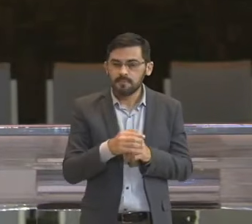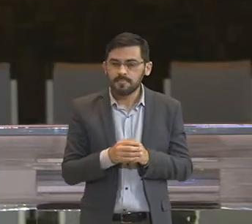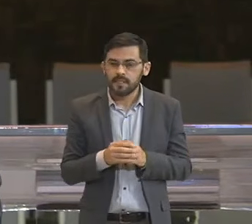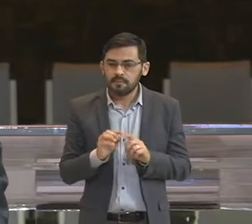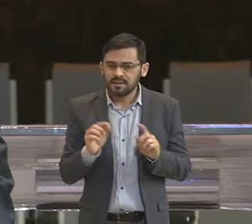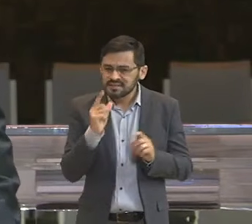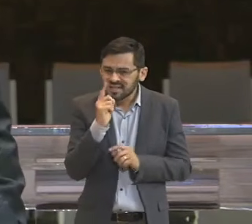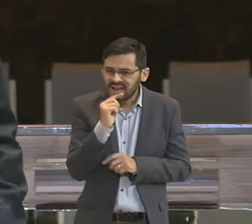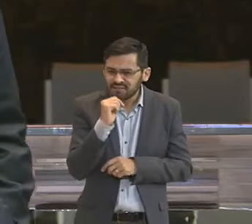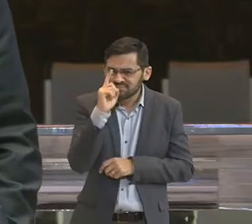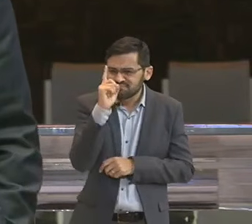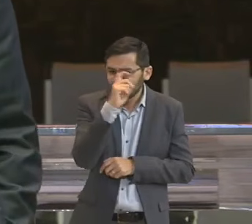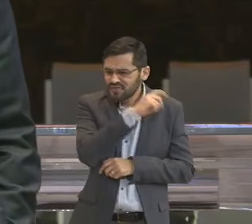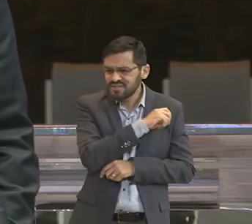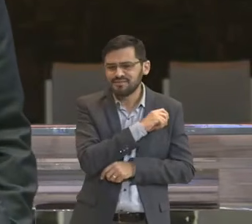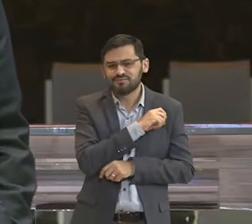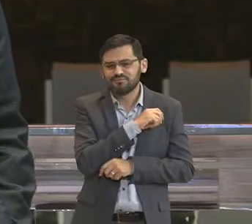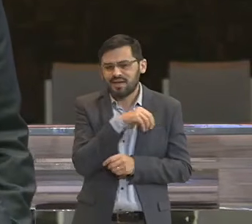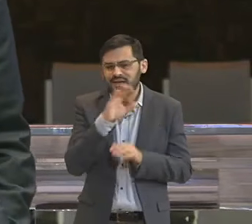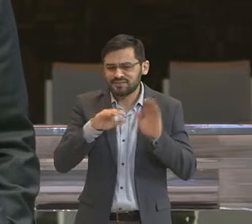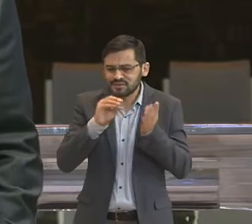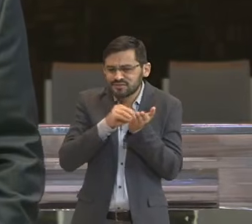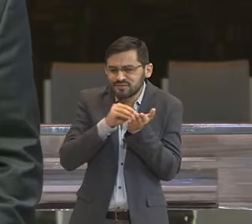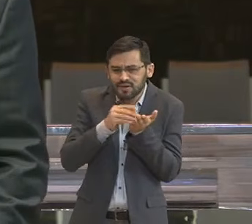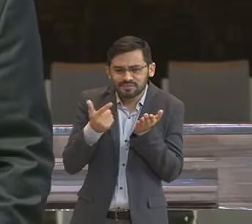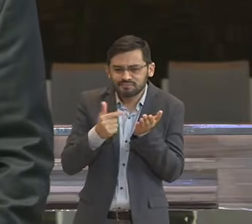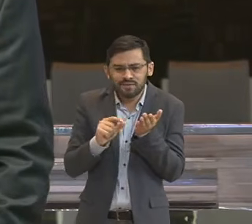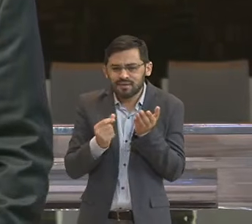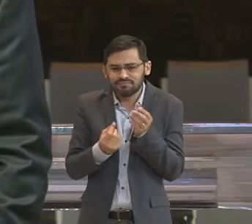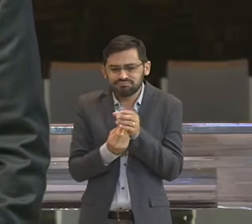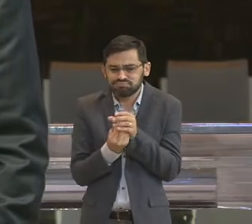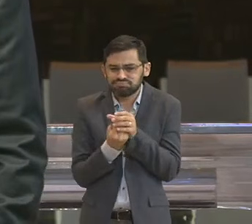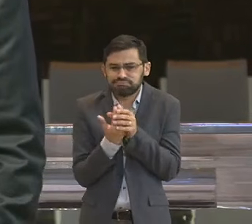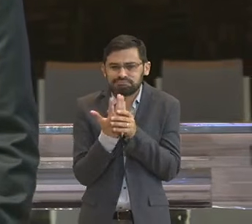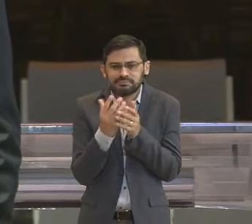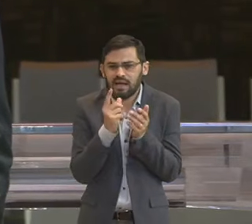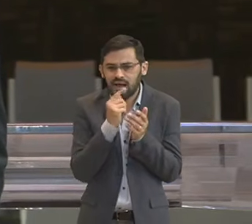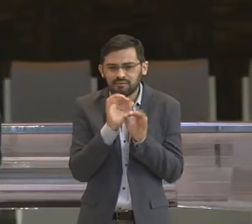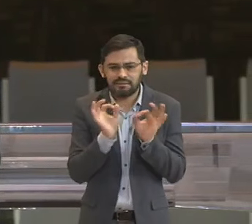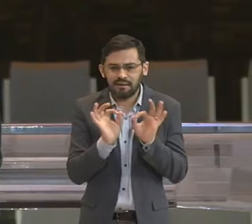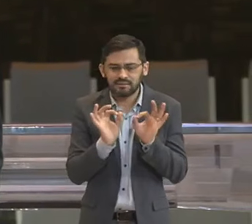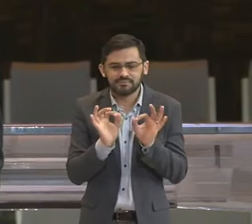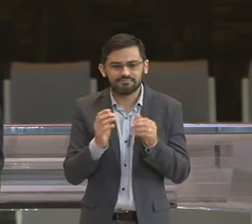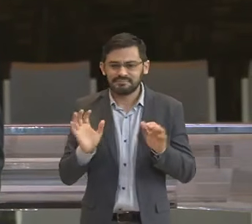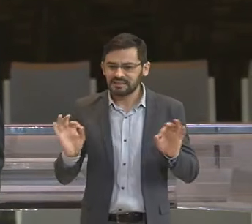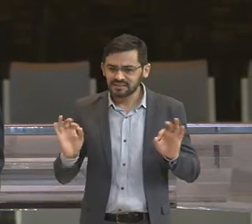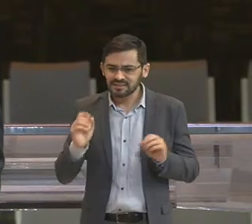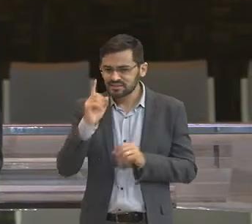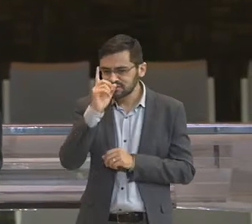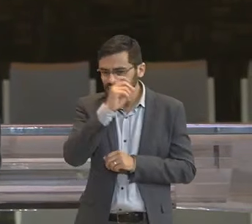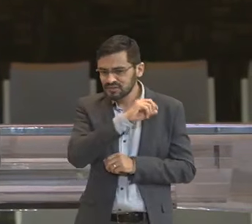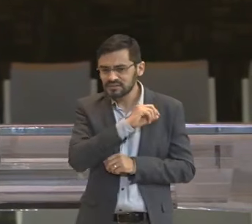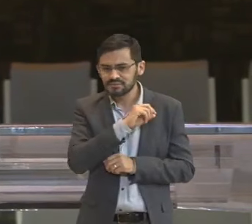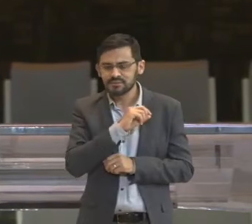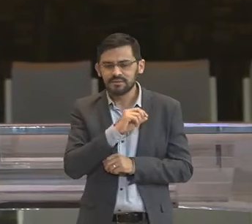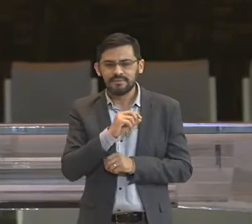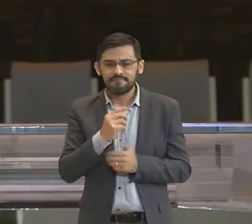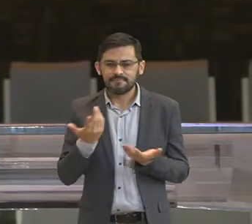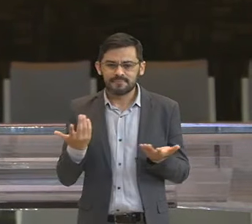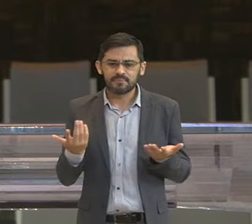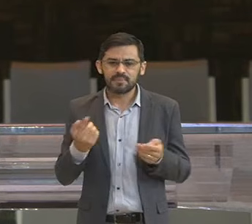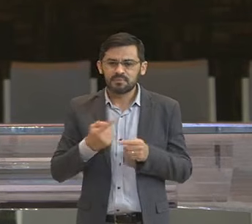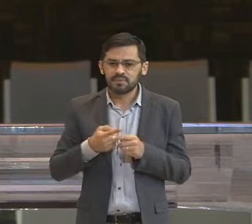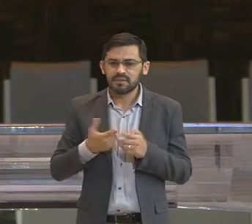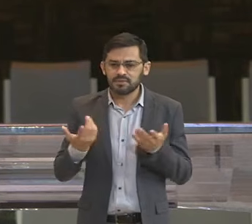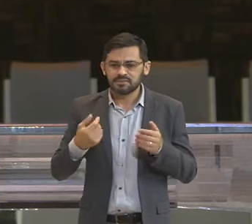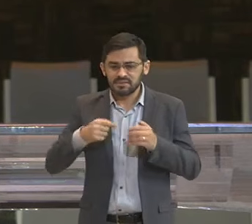ali a água é difícil, não tem fontes, não tem poços artesianos, porque